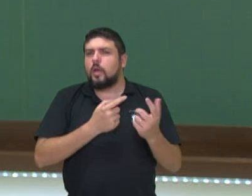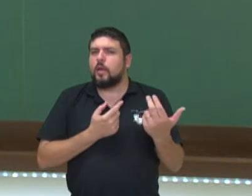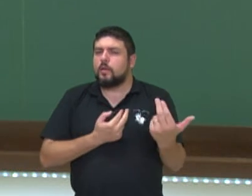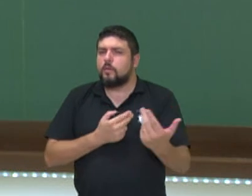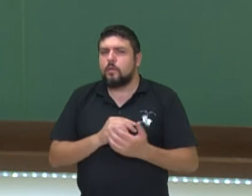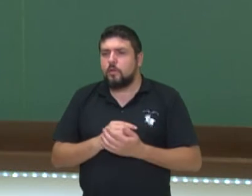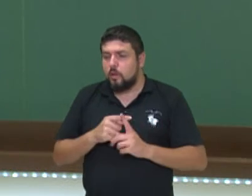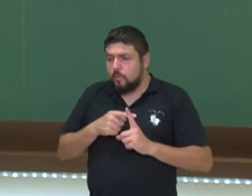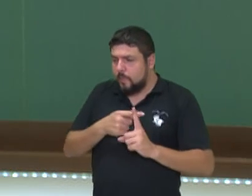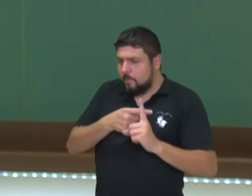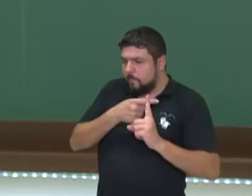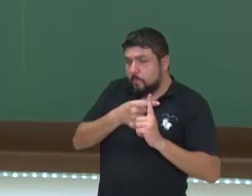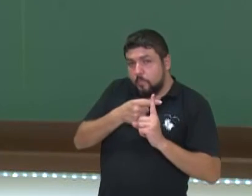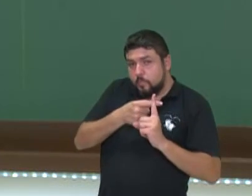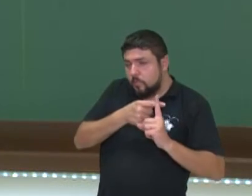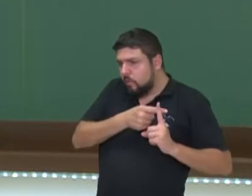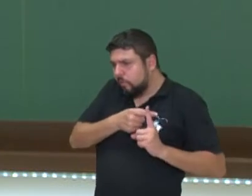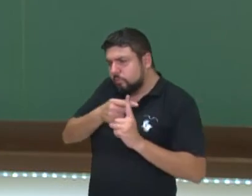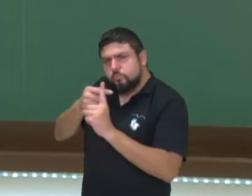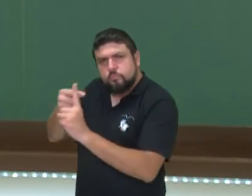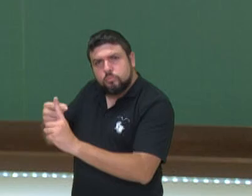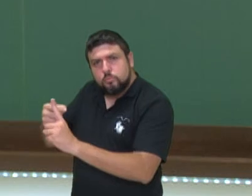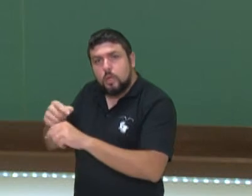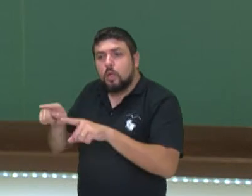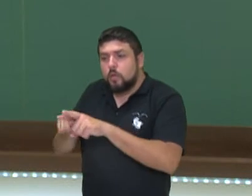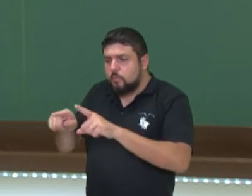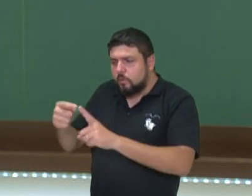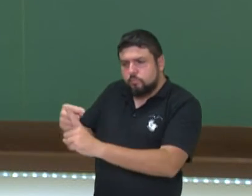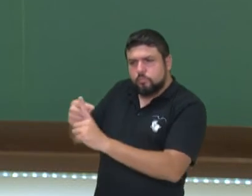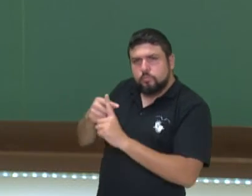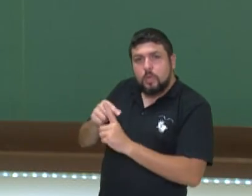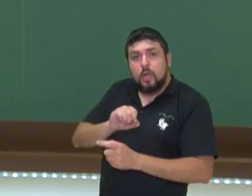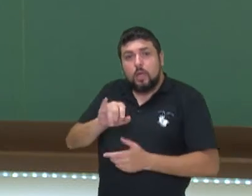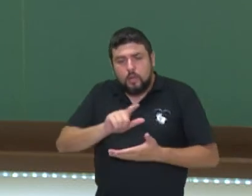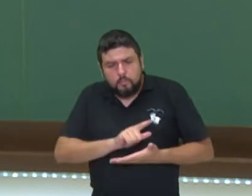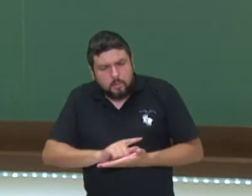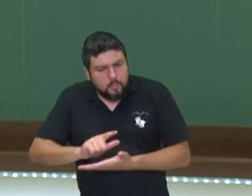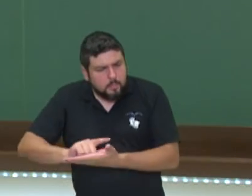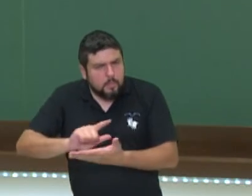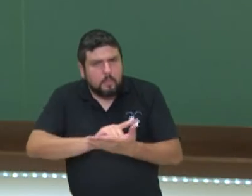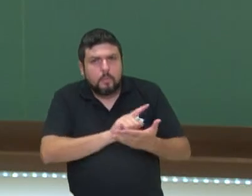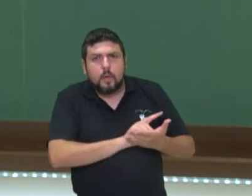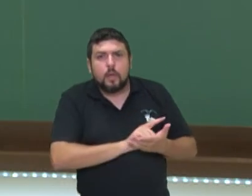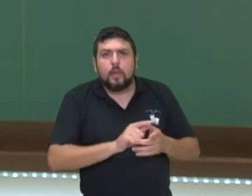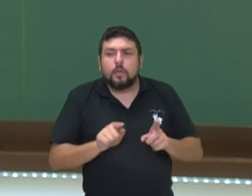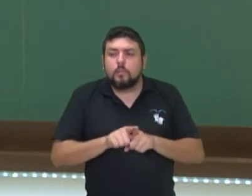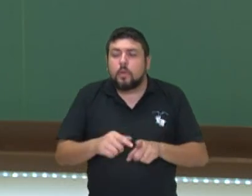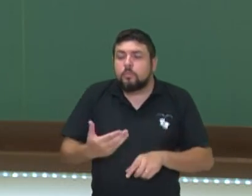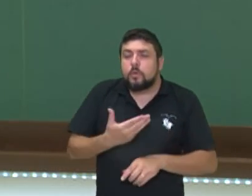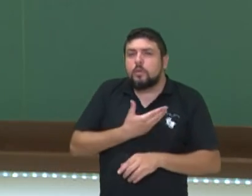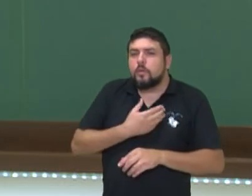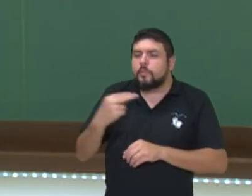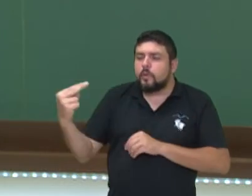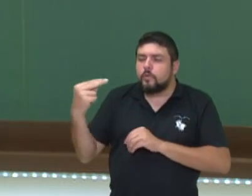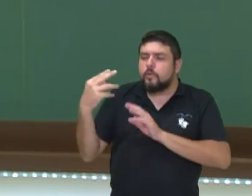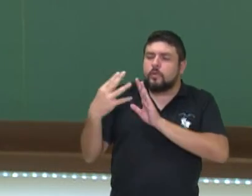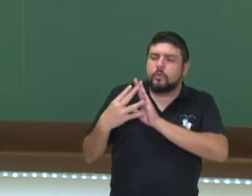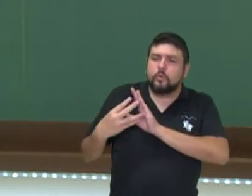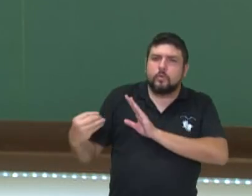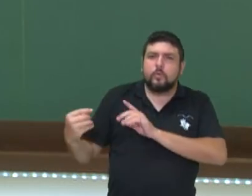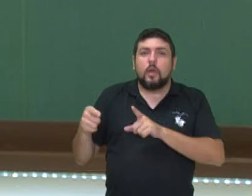exemplo ali no exercício. Se eu mantenho a minha escola limpa, eu sirvo como exemplo para os meus colegas e eu sirvo como um exemplo